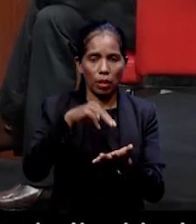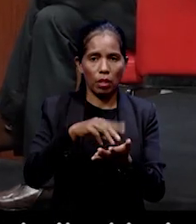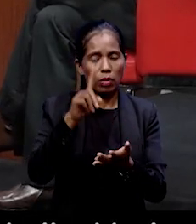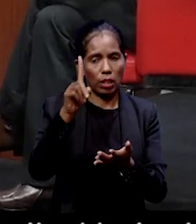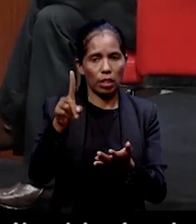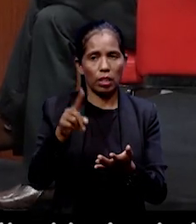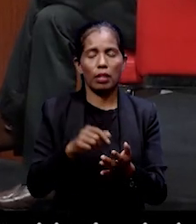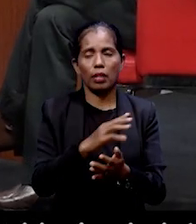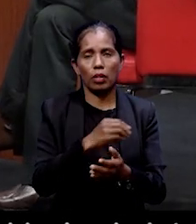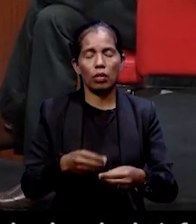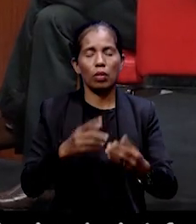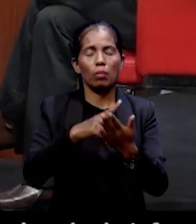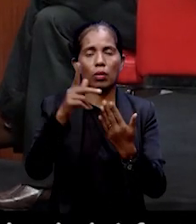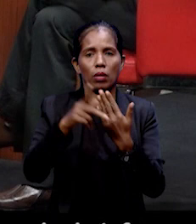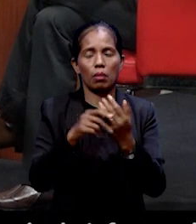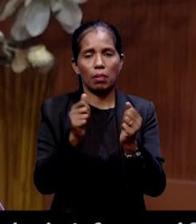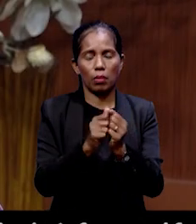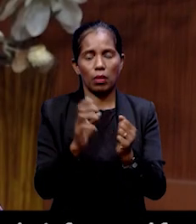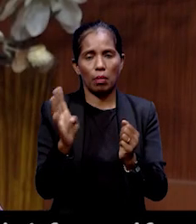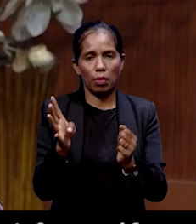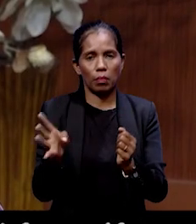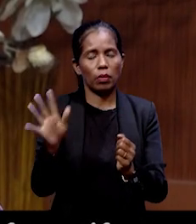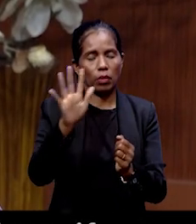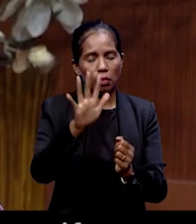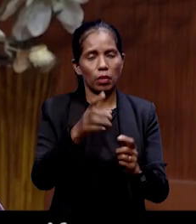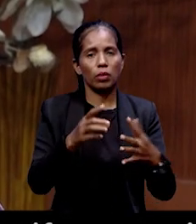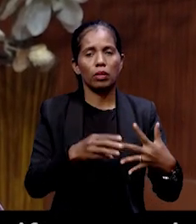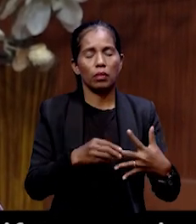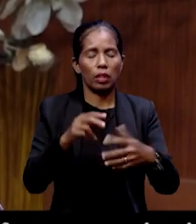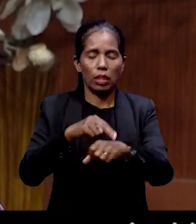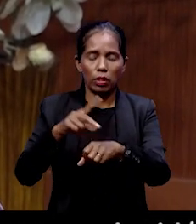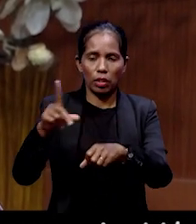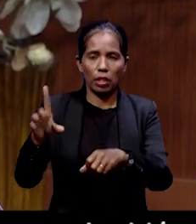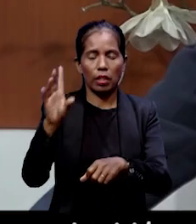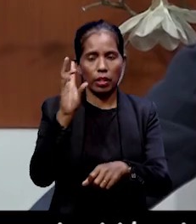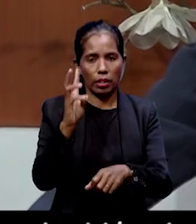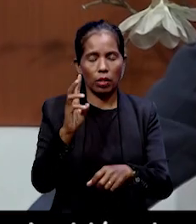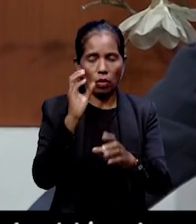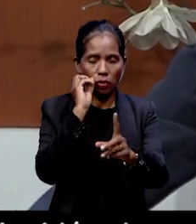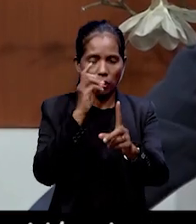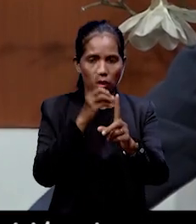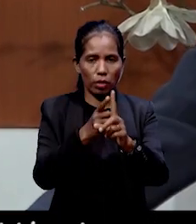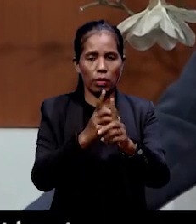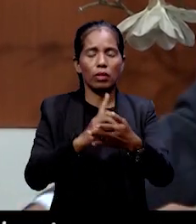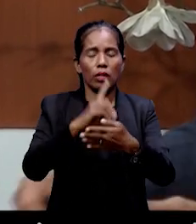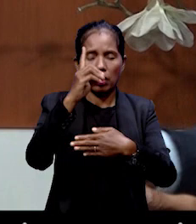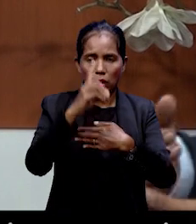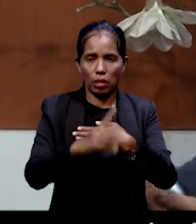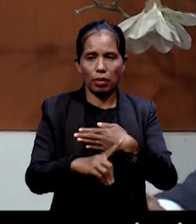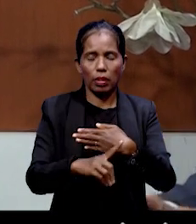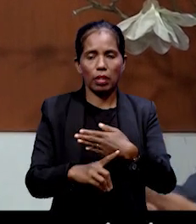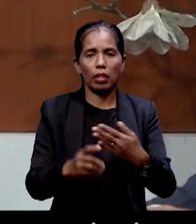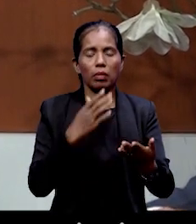financia programa hat nulu resin lima liu, husi prioridade nacional nen, o objetivo ato atinge desenvolvimento ida